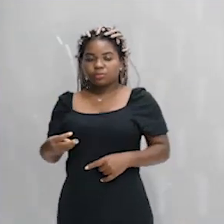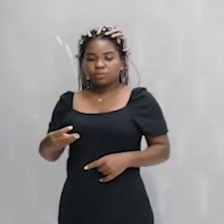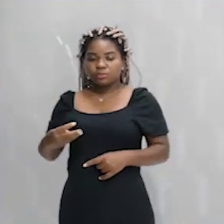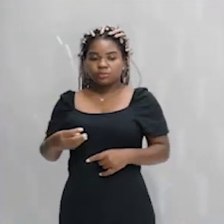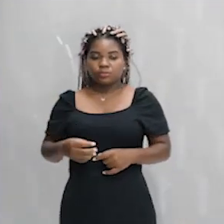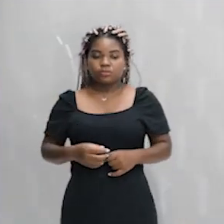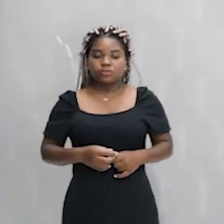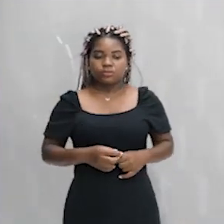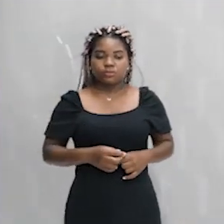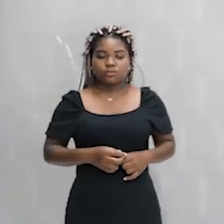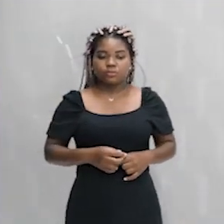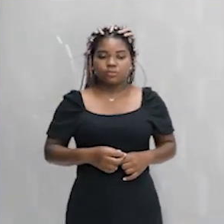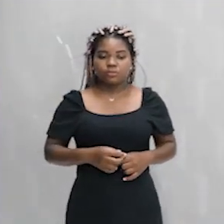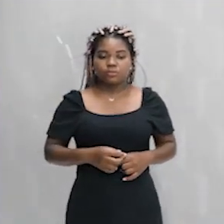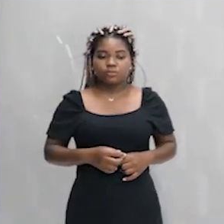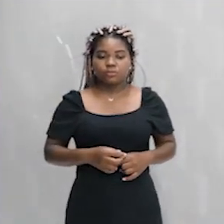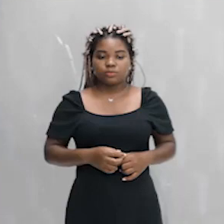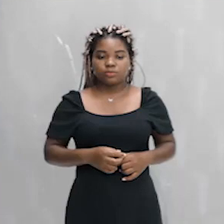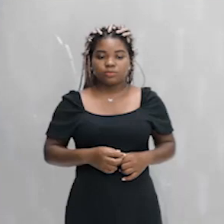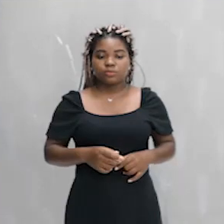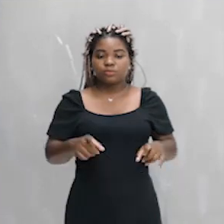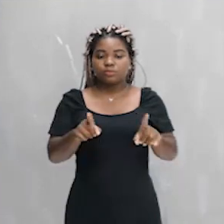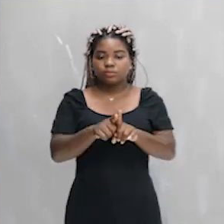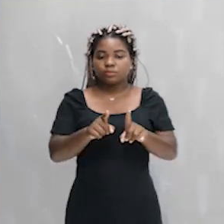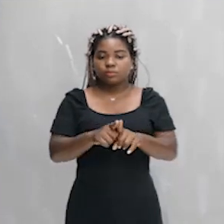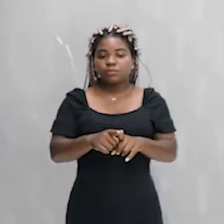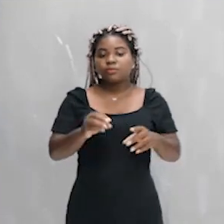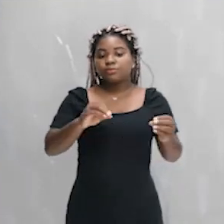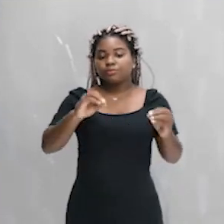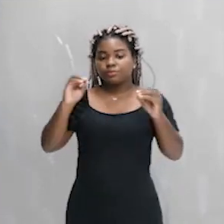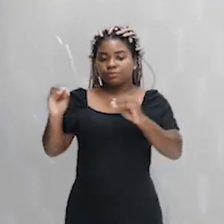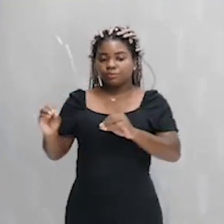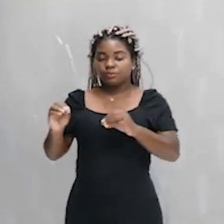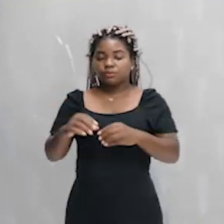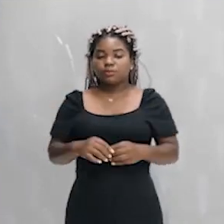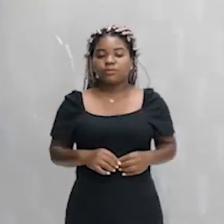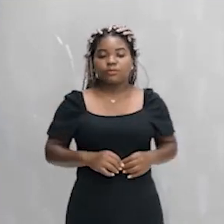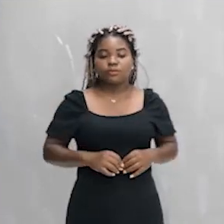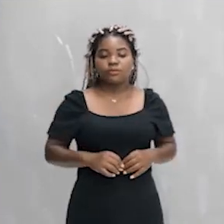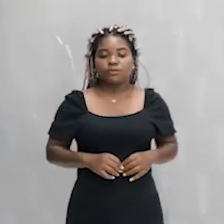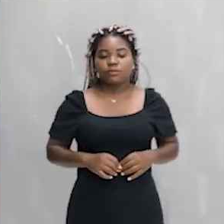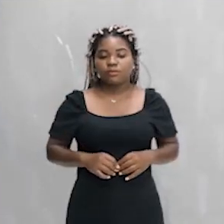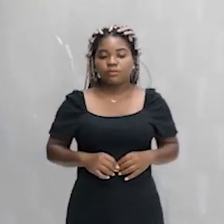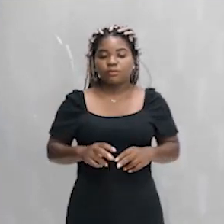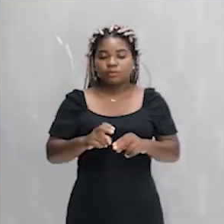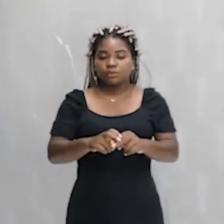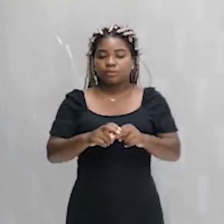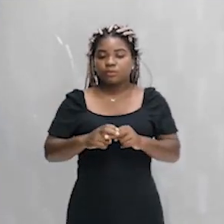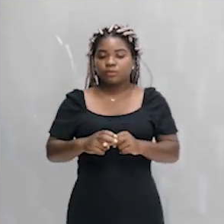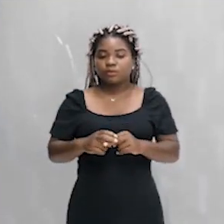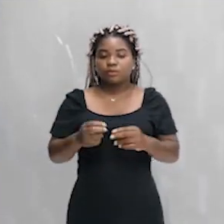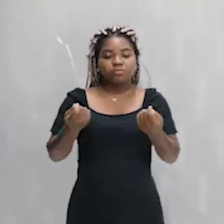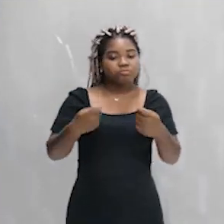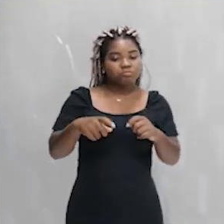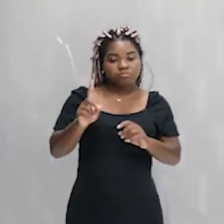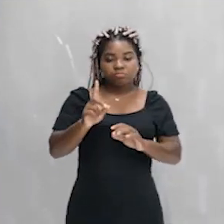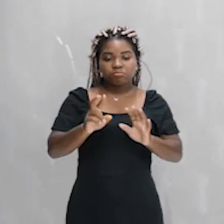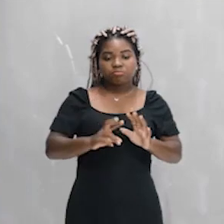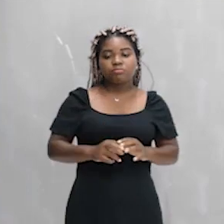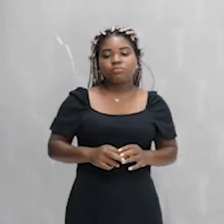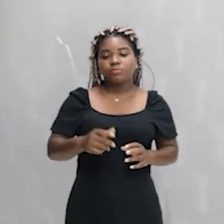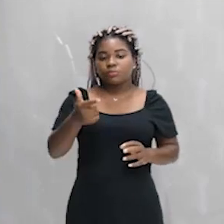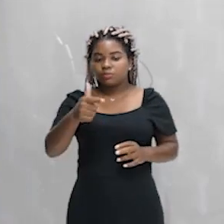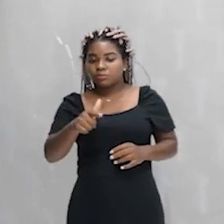comando com o sinal do menos e também já aplicamos a potência, tá bom? Então, por isso é que não foi necessário repetir o